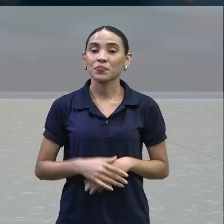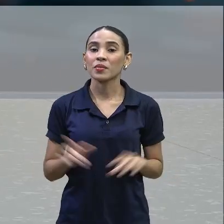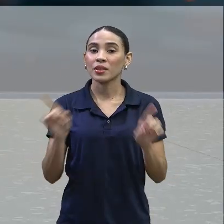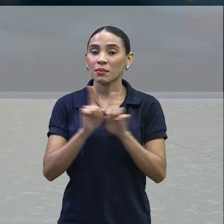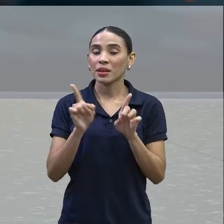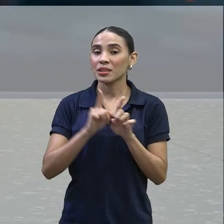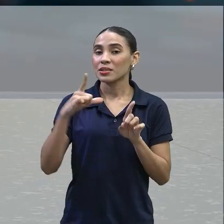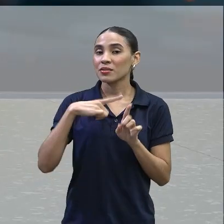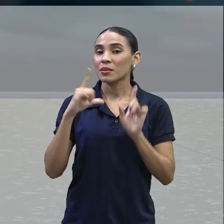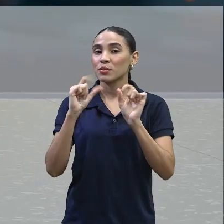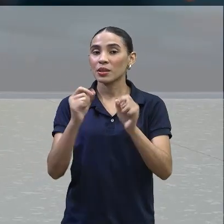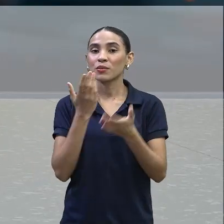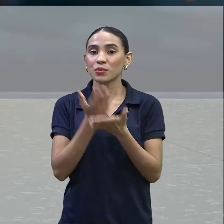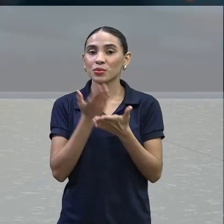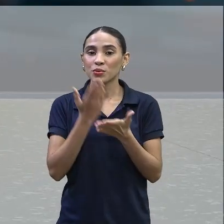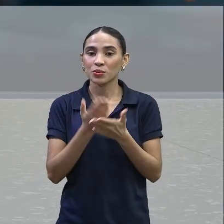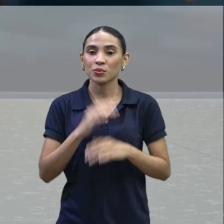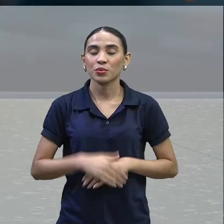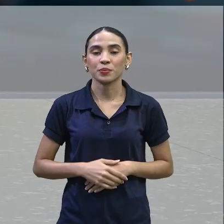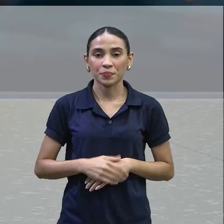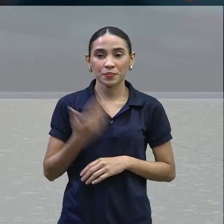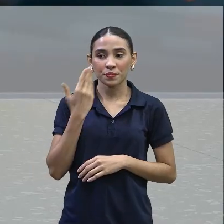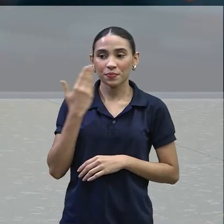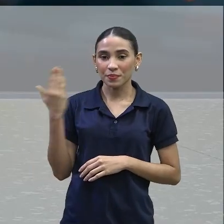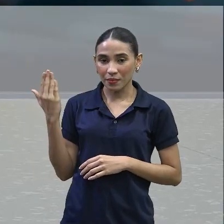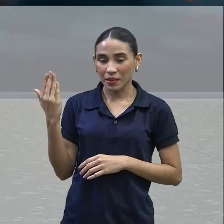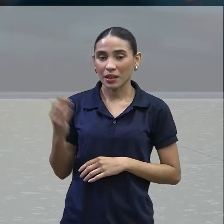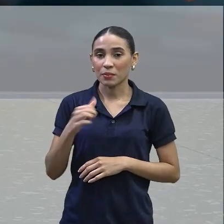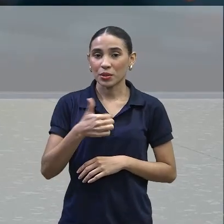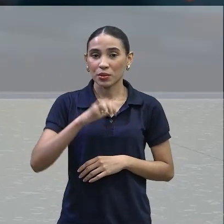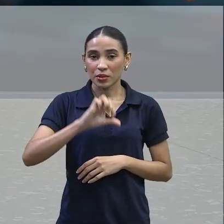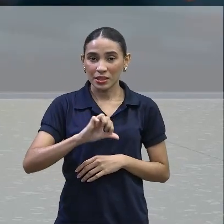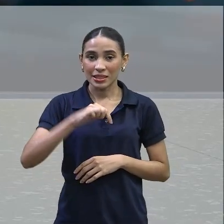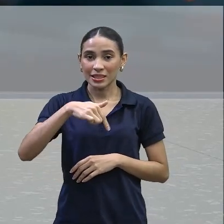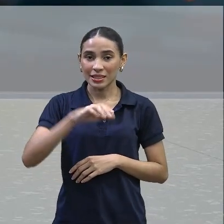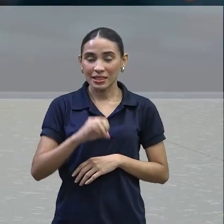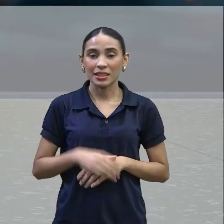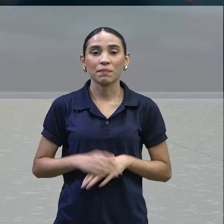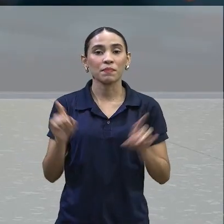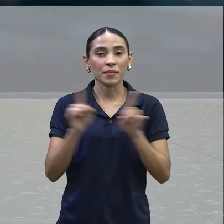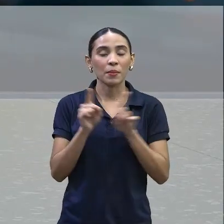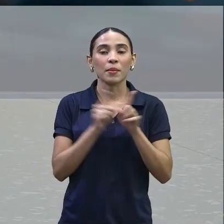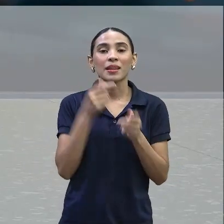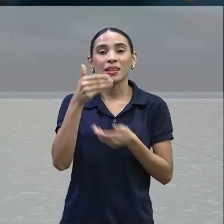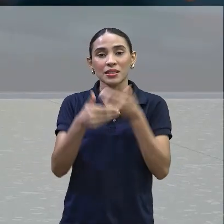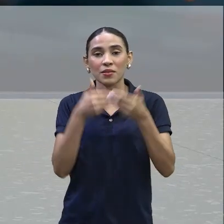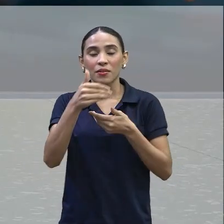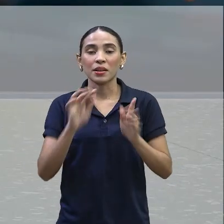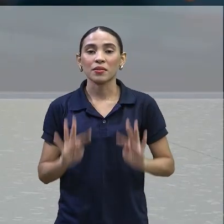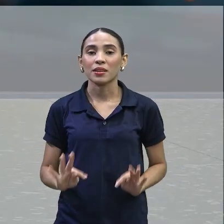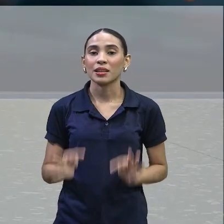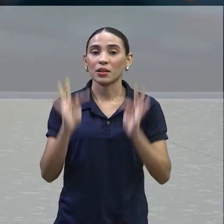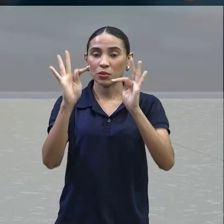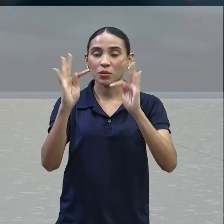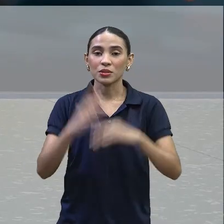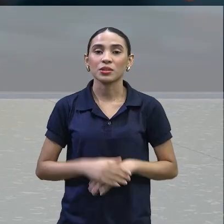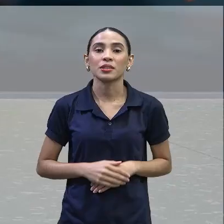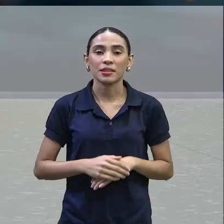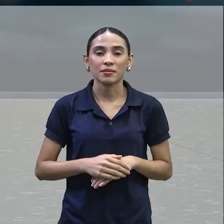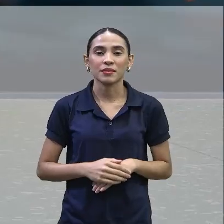tivemos os estudos de Sanger e Gilbert em 1970, que desenvolveram tecnologias